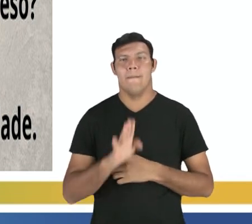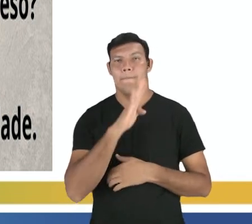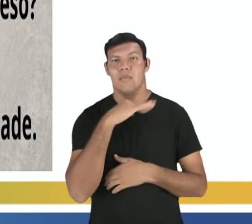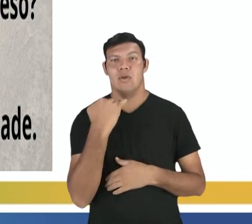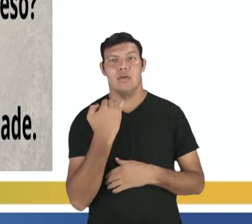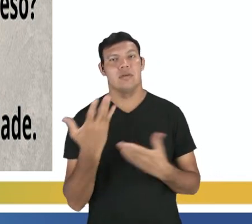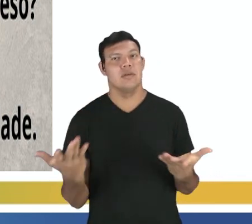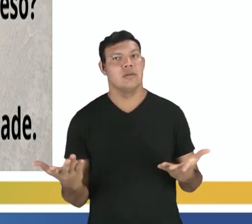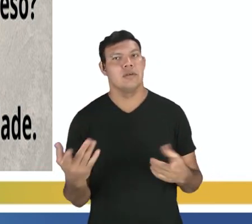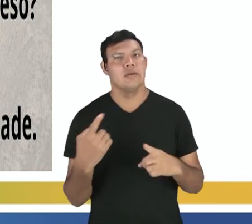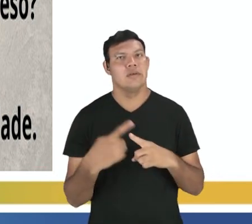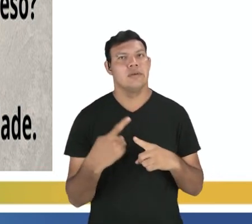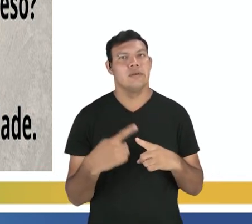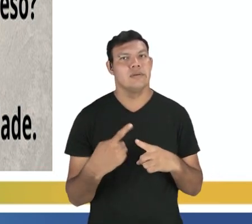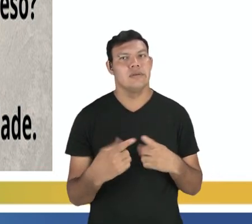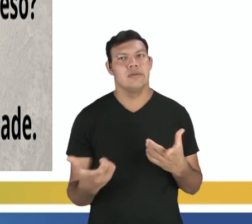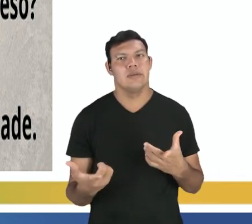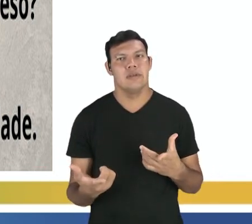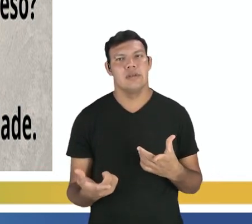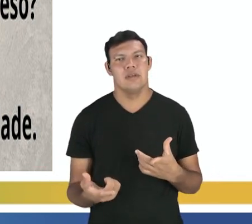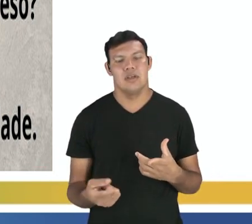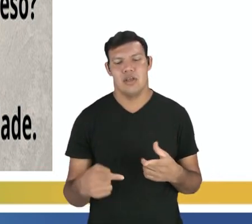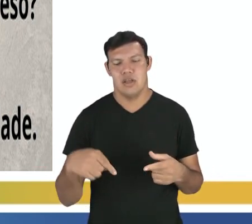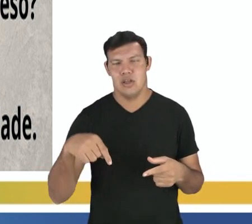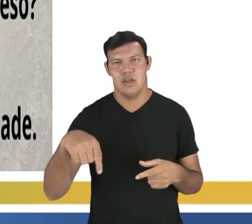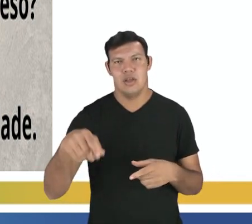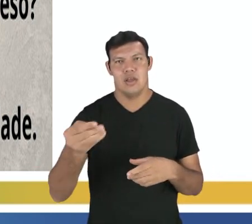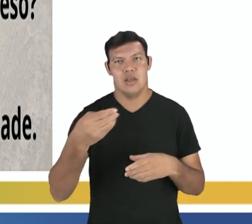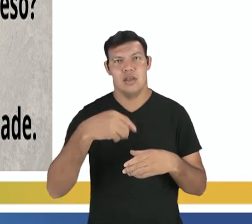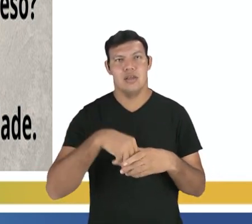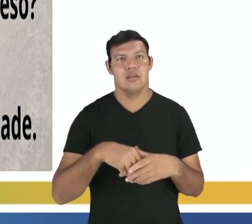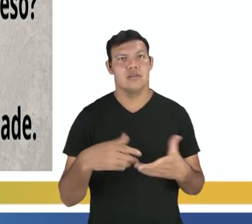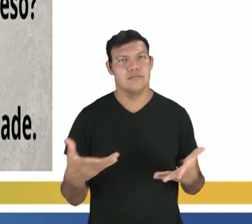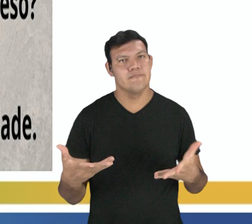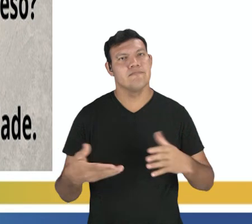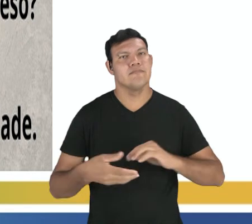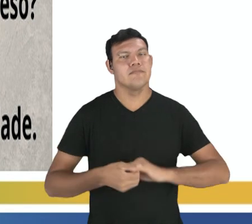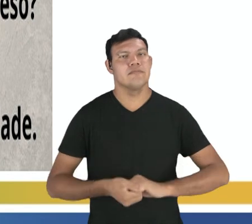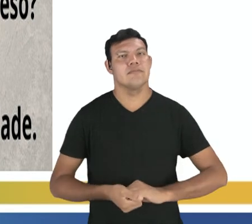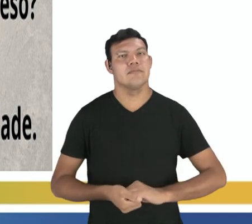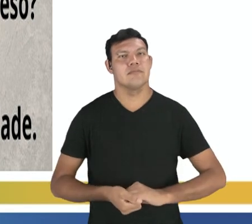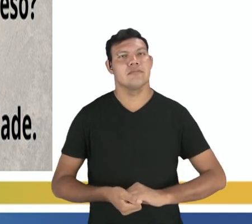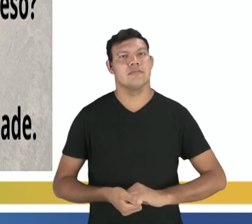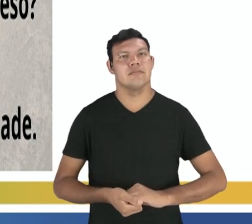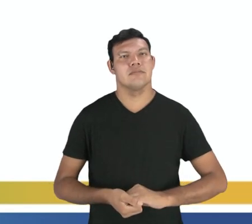nós. E aí o trocadilho com a palavra trenó e entre nós.